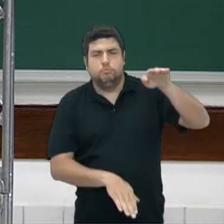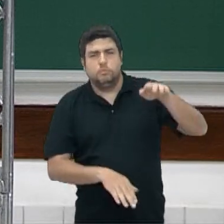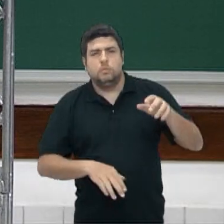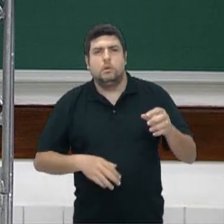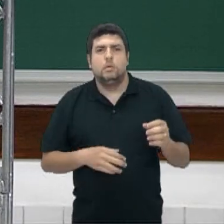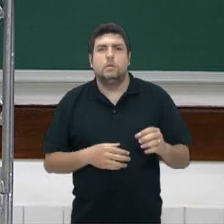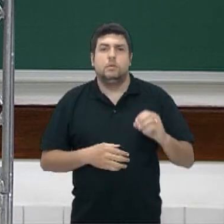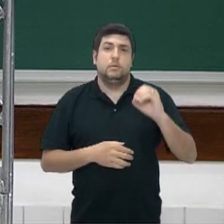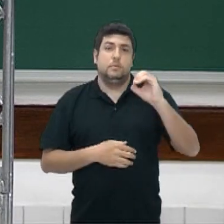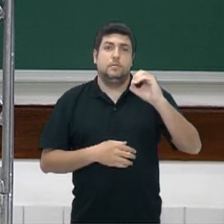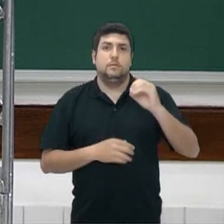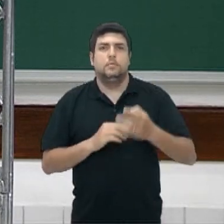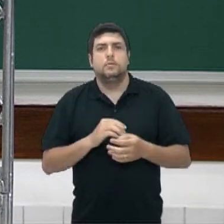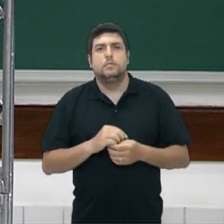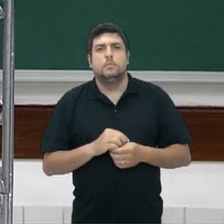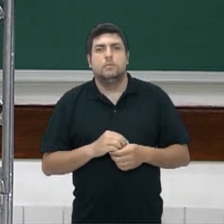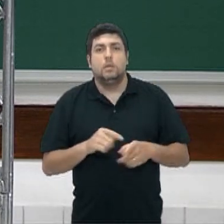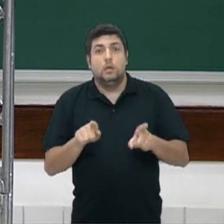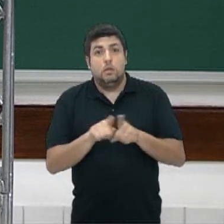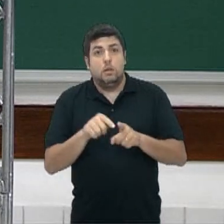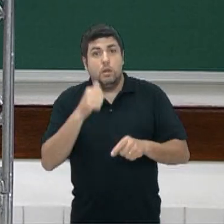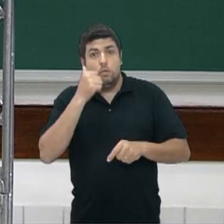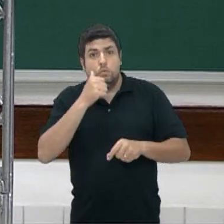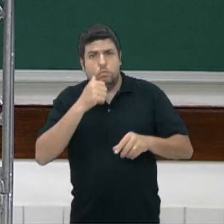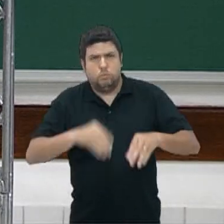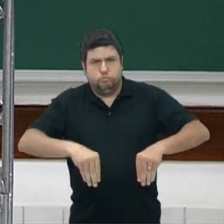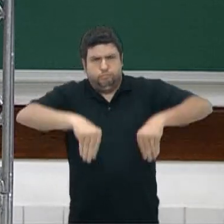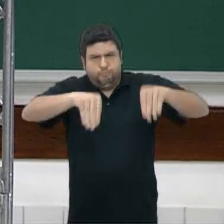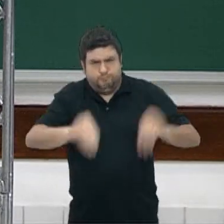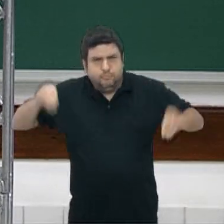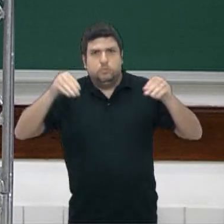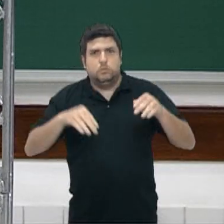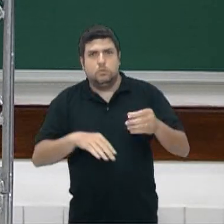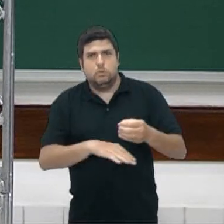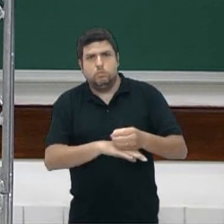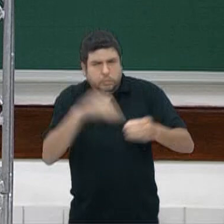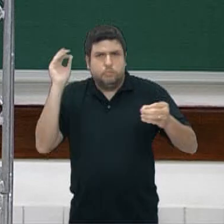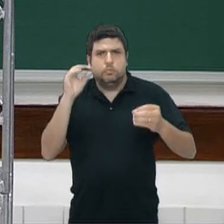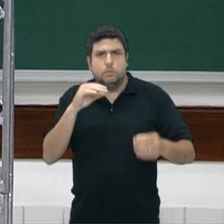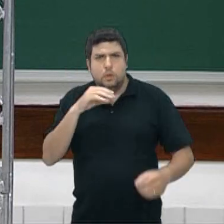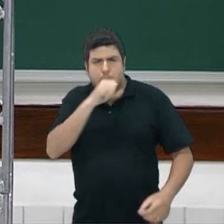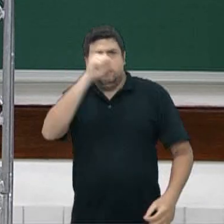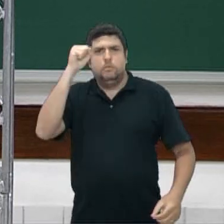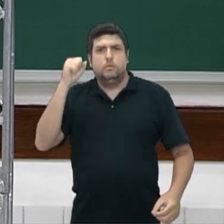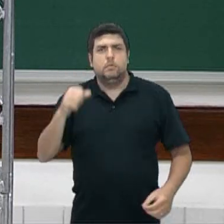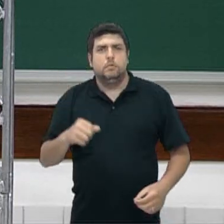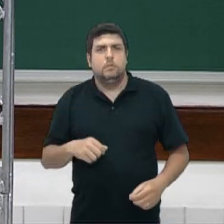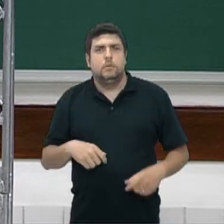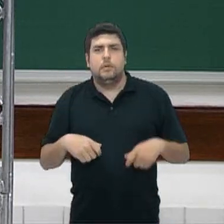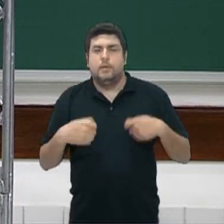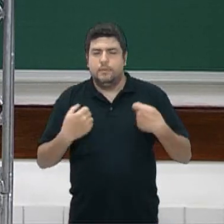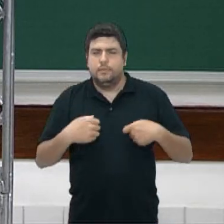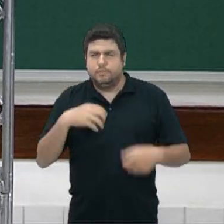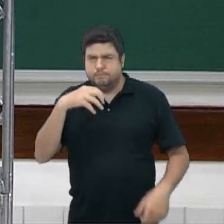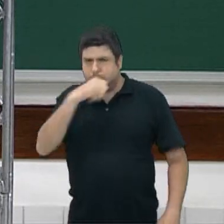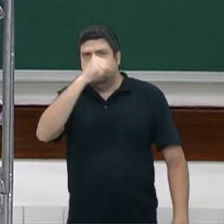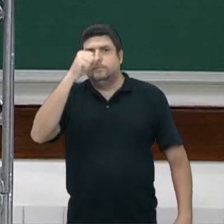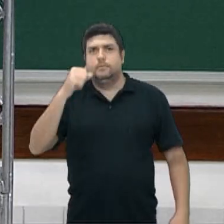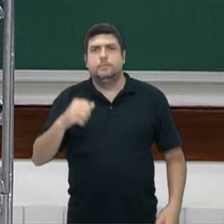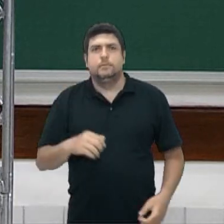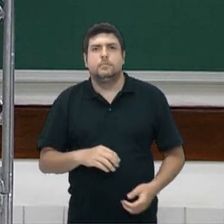puxando a toalha rapidamente. É aí que é o segredo, certo? Tem que ser muito rápido,